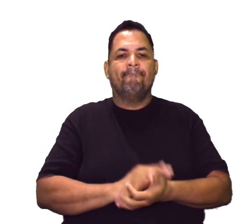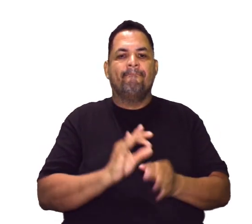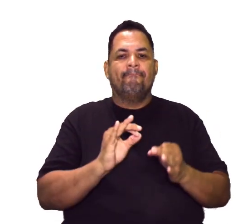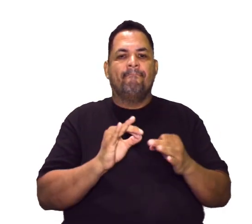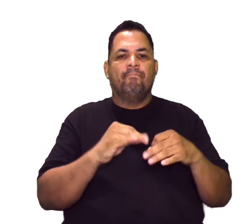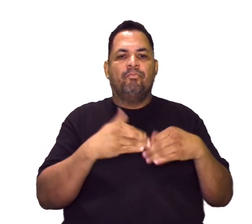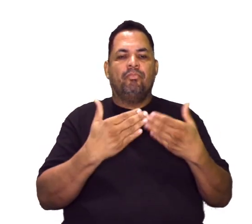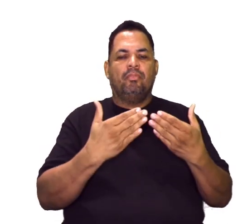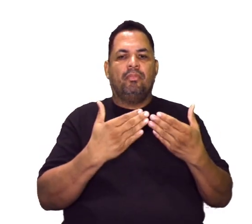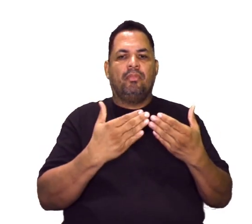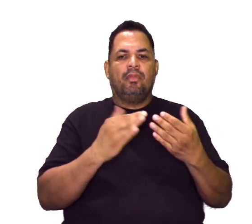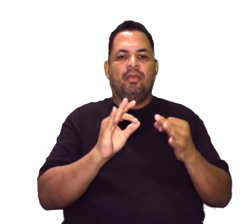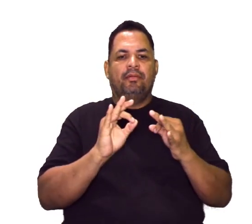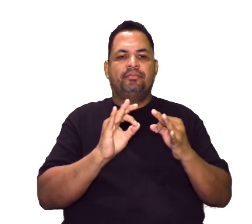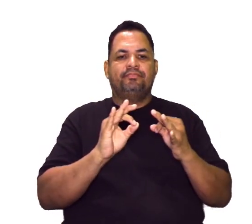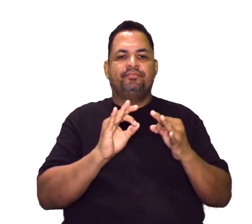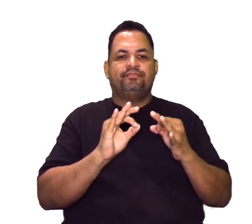que